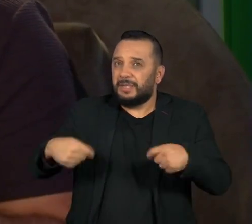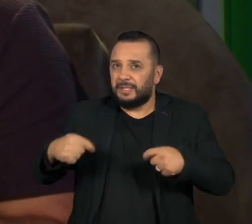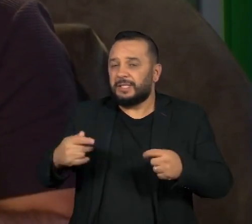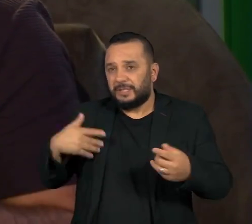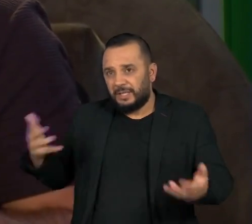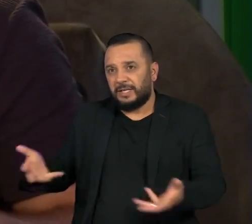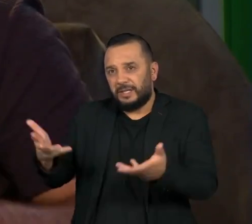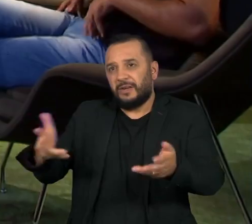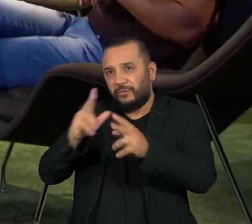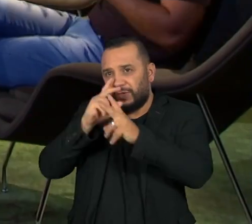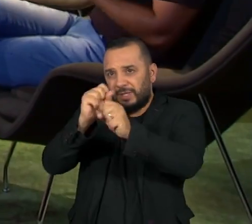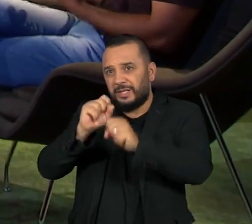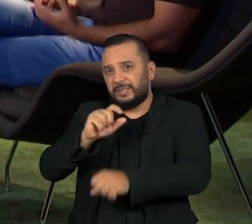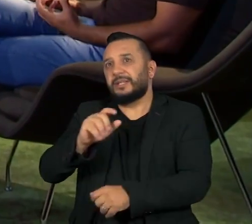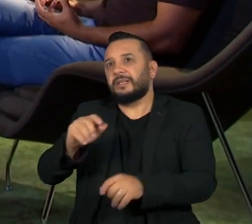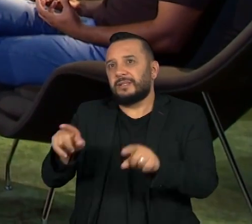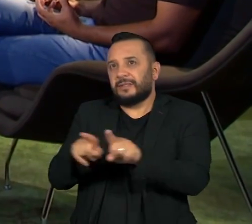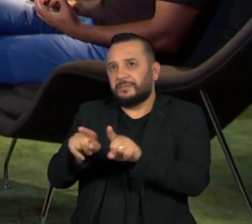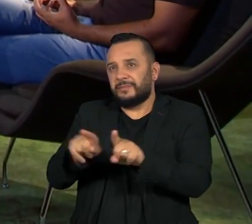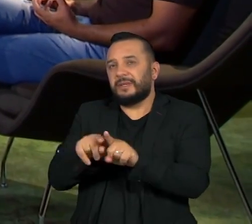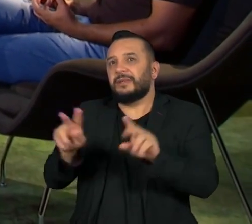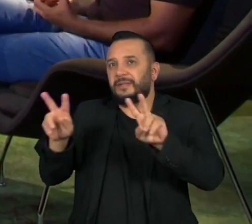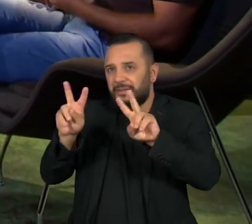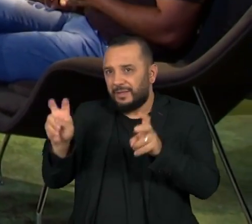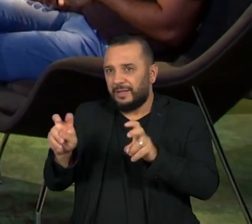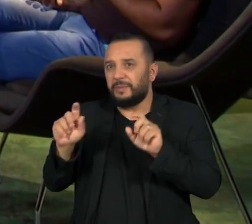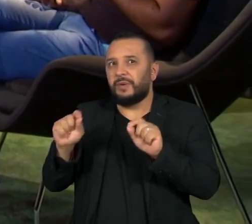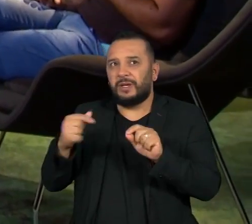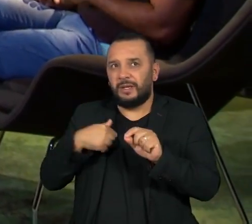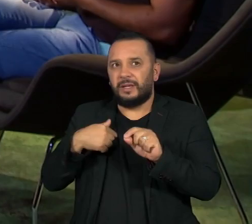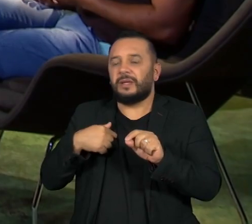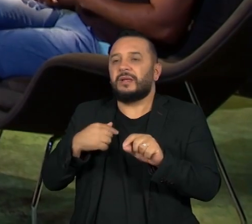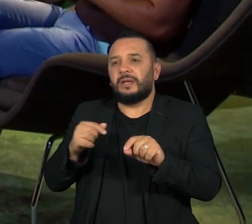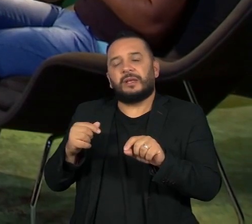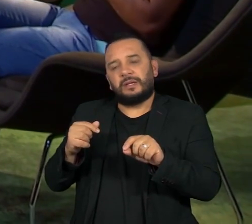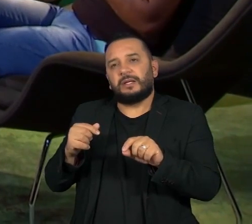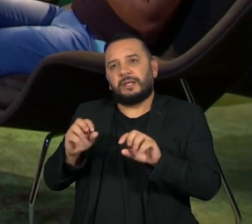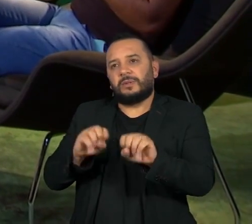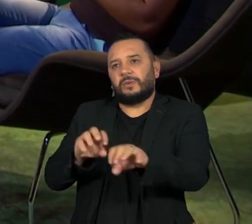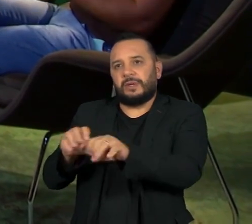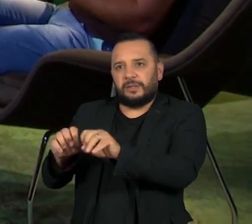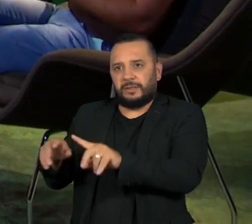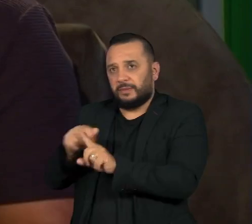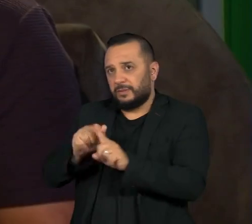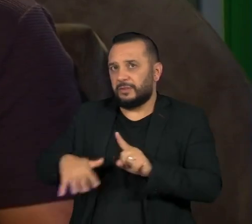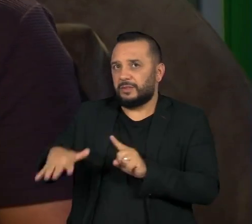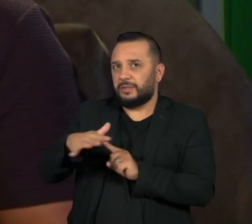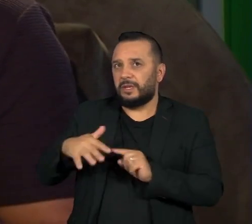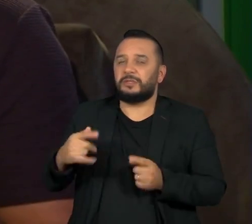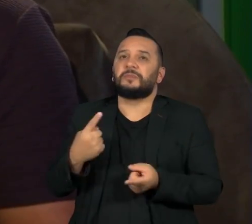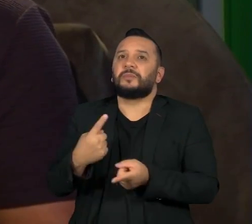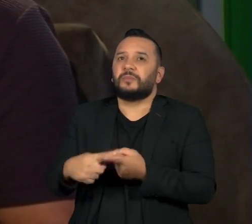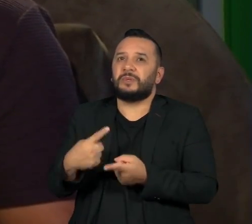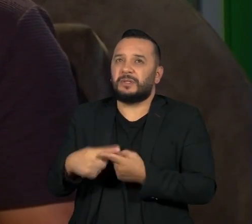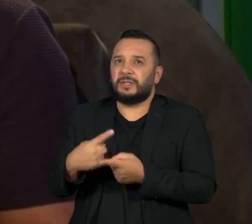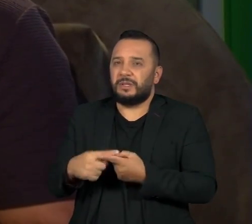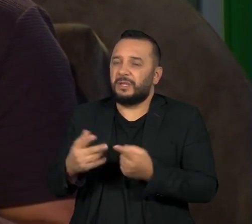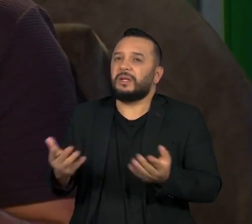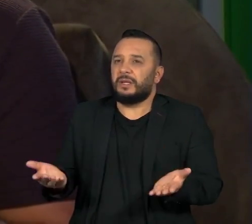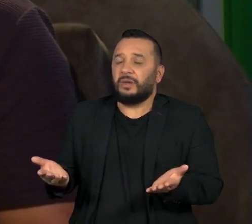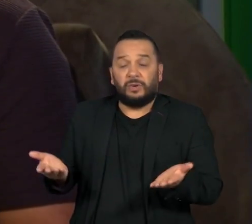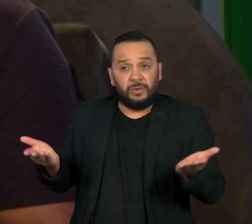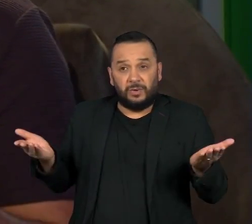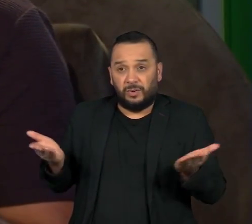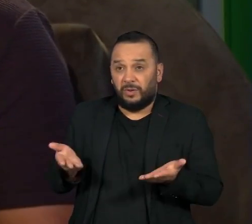de novo, levar isso como um tema de reeducação para a sociedade, porque o sistema, ele também consegue fazer com que